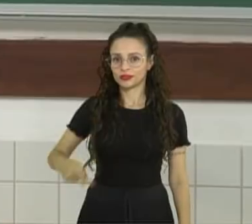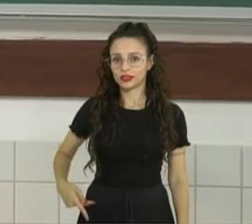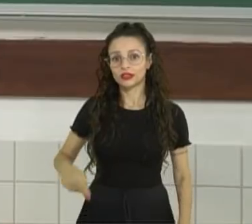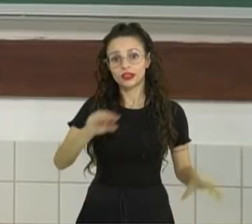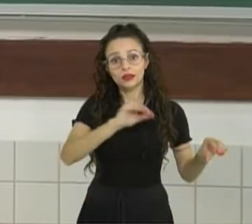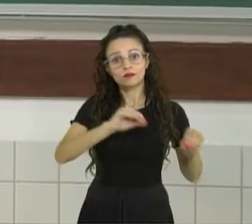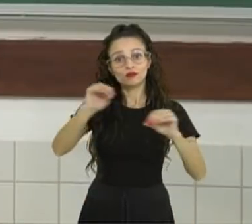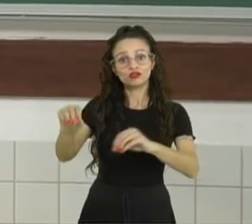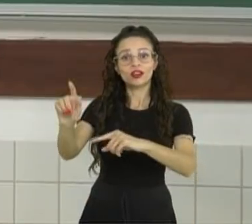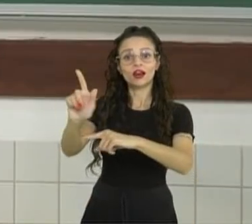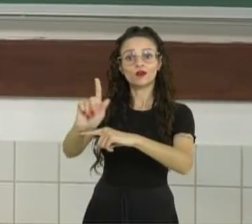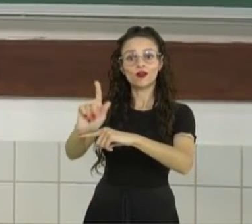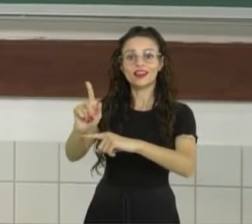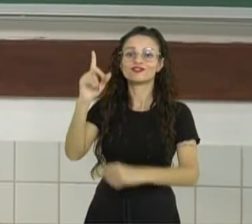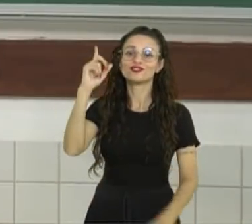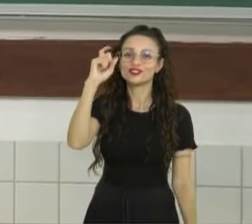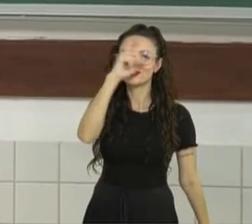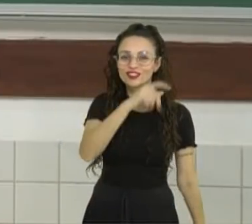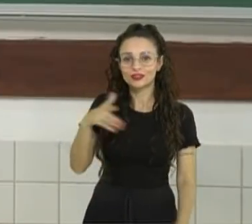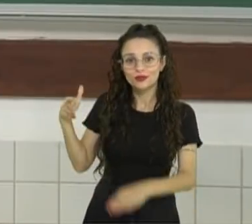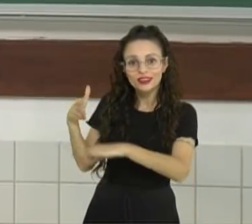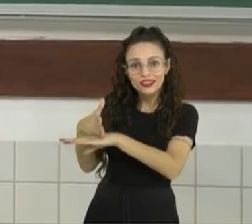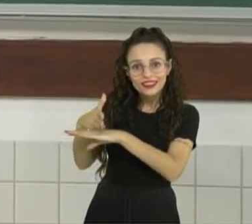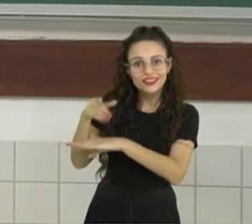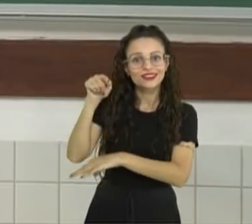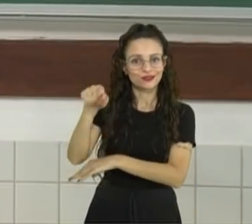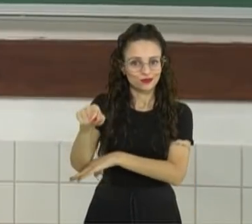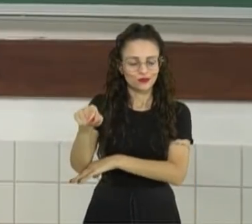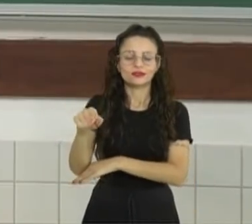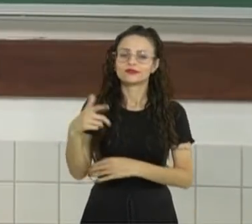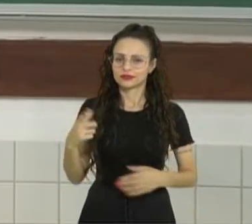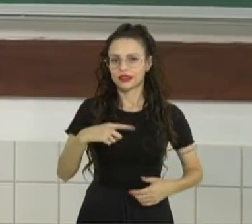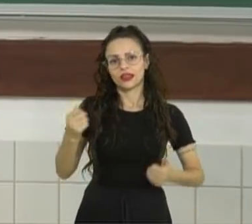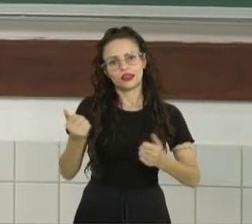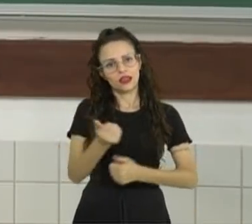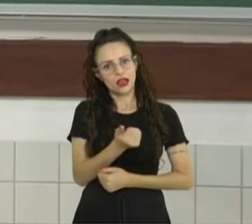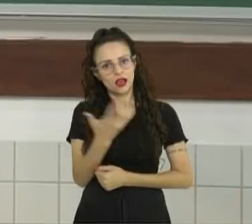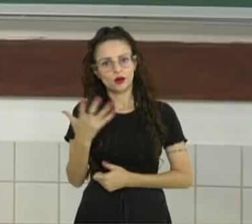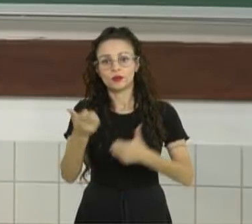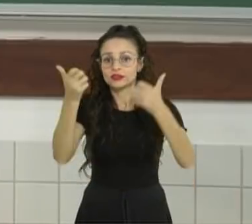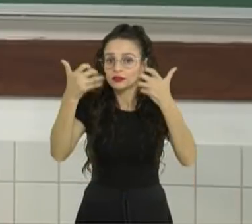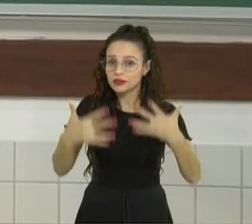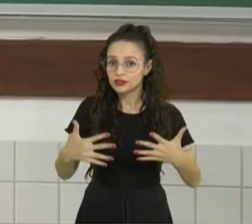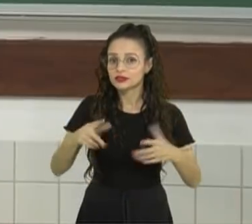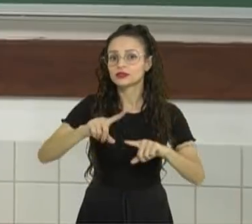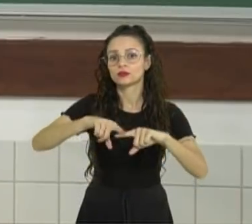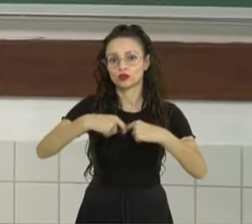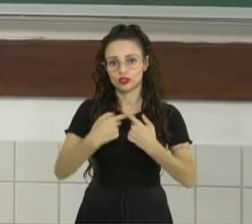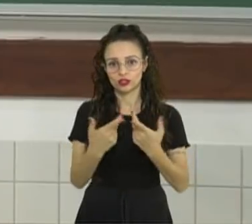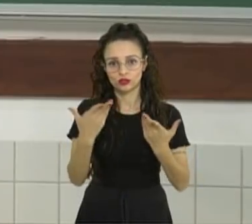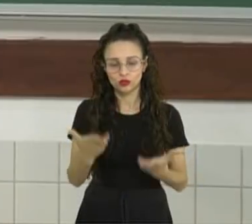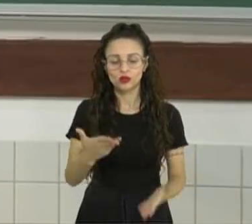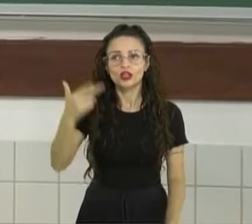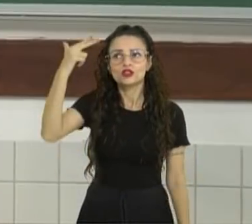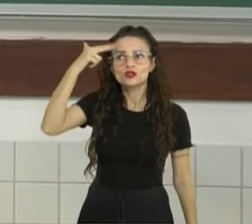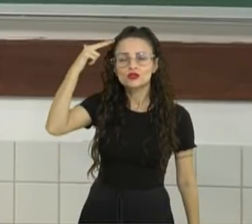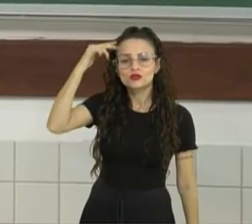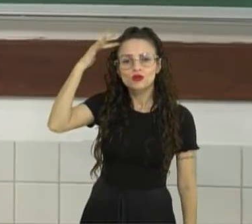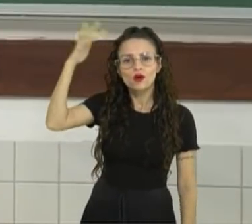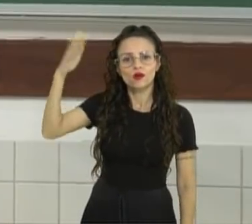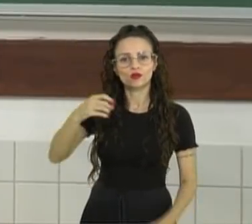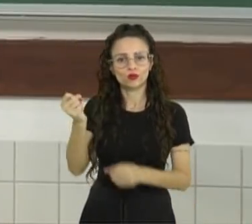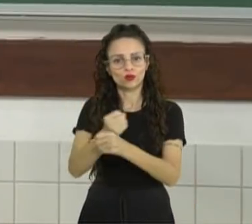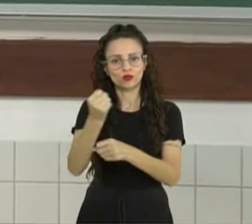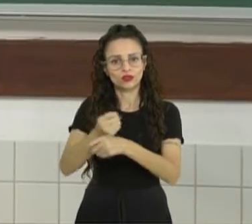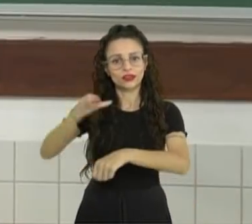para Goiás dificultaria o acesso até o governo. Tem algumas explicações desse sentido. O sonho de construir uma nova capital, o